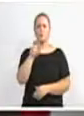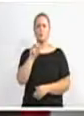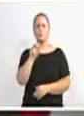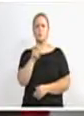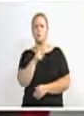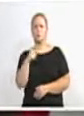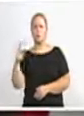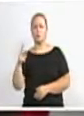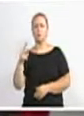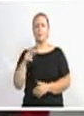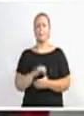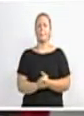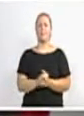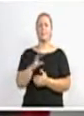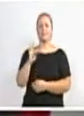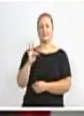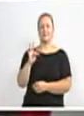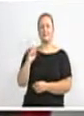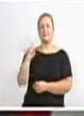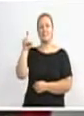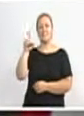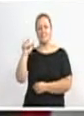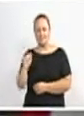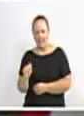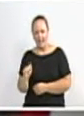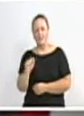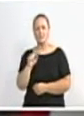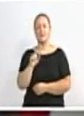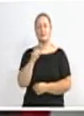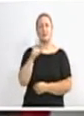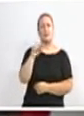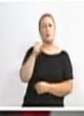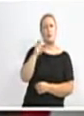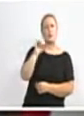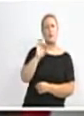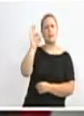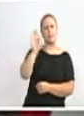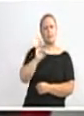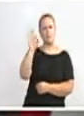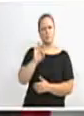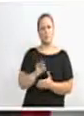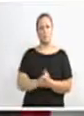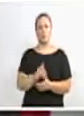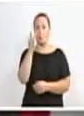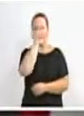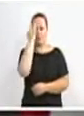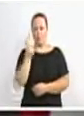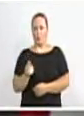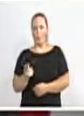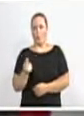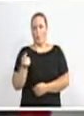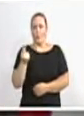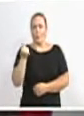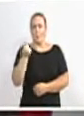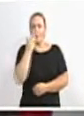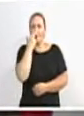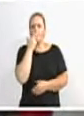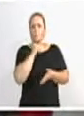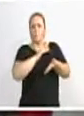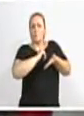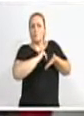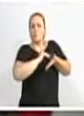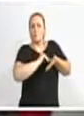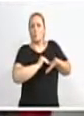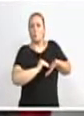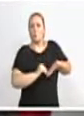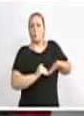acumulada em 180%. Os ricos no Brasil estavam sugando os cofres públicos por ano em